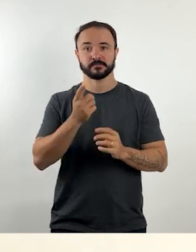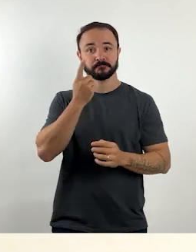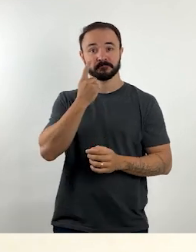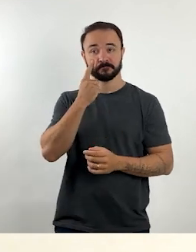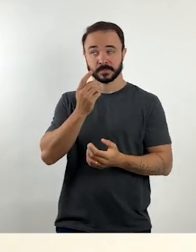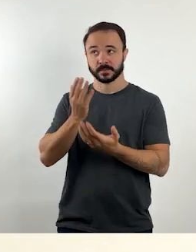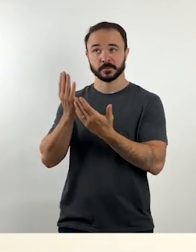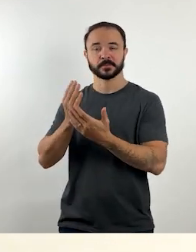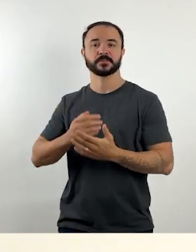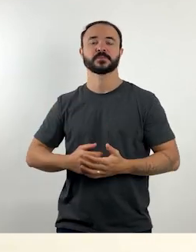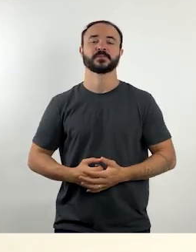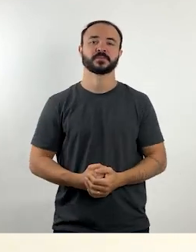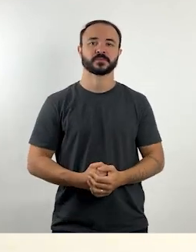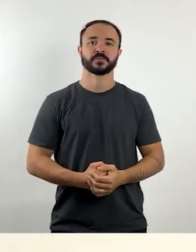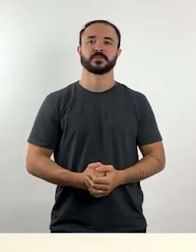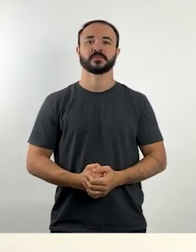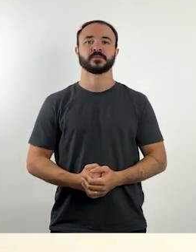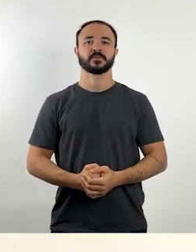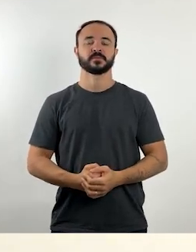aqui.